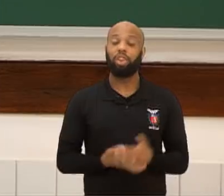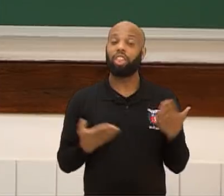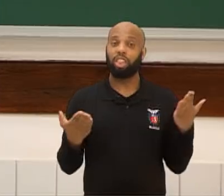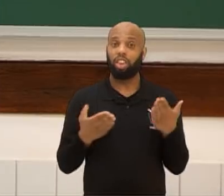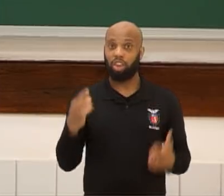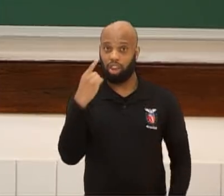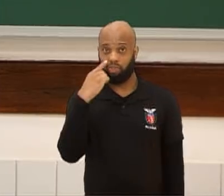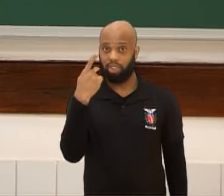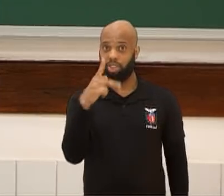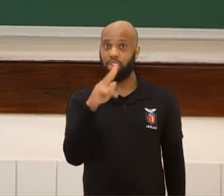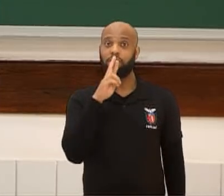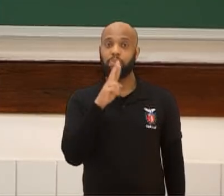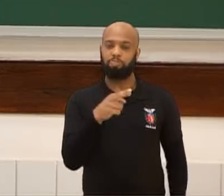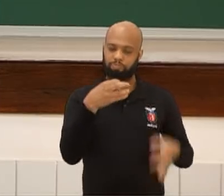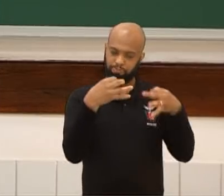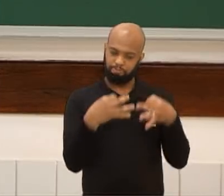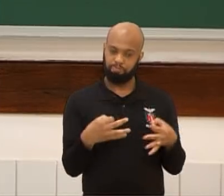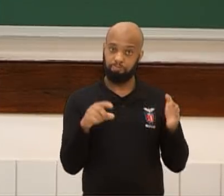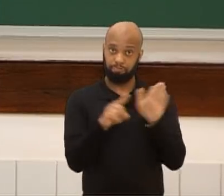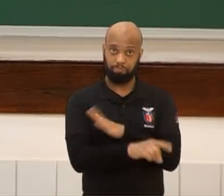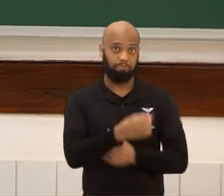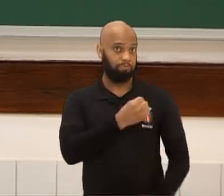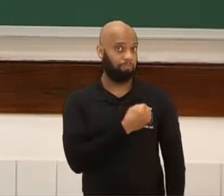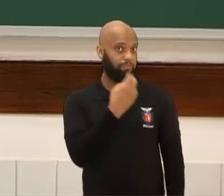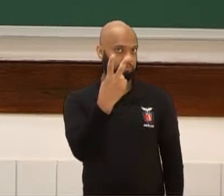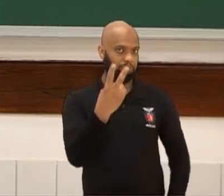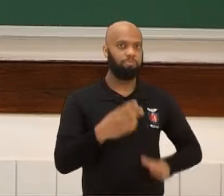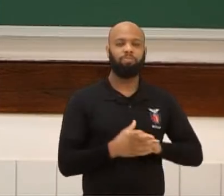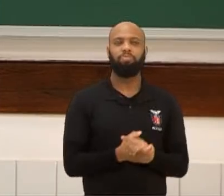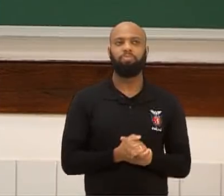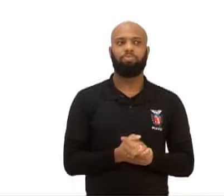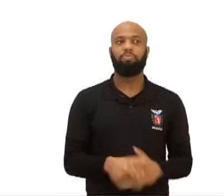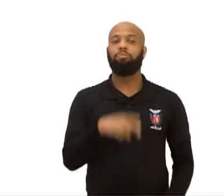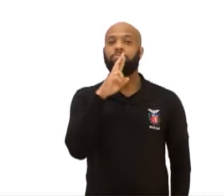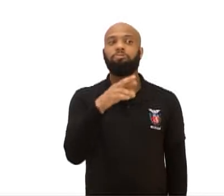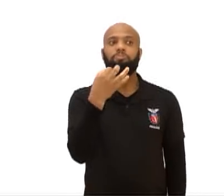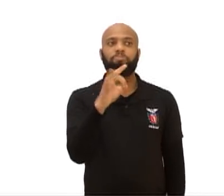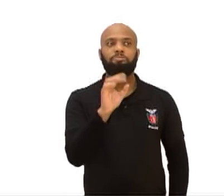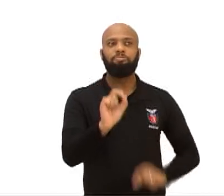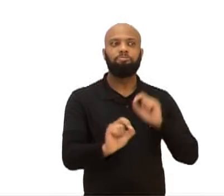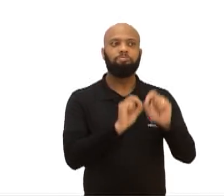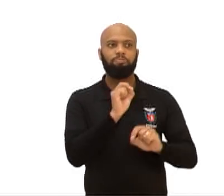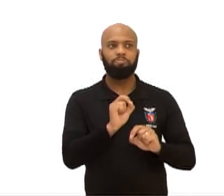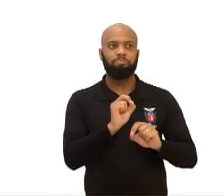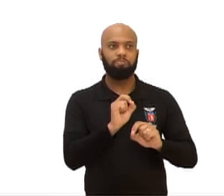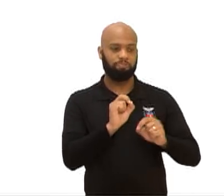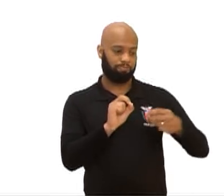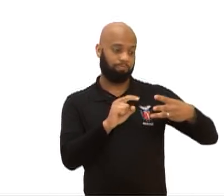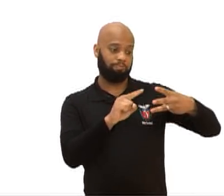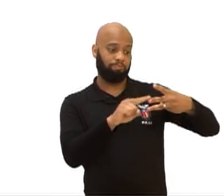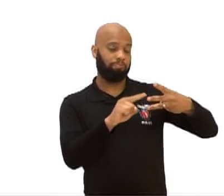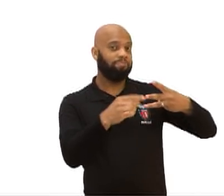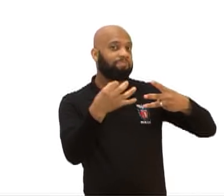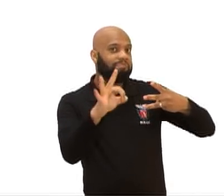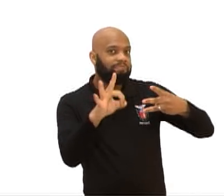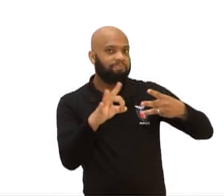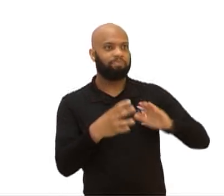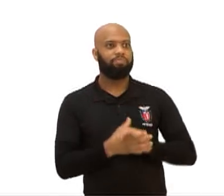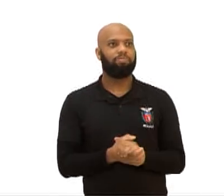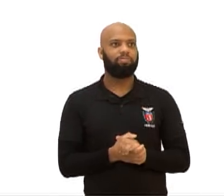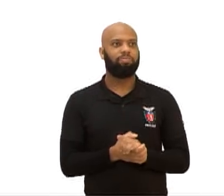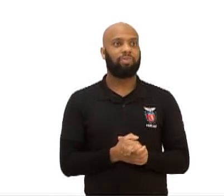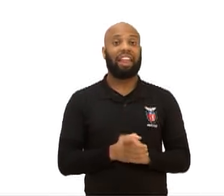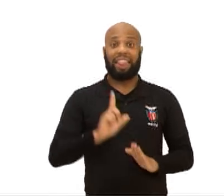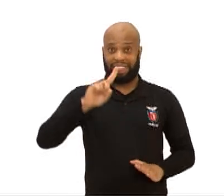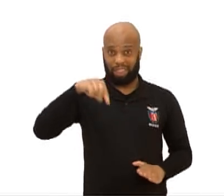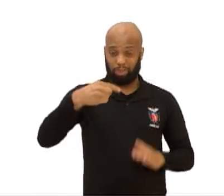Vamos conferir a resposta do nosso quiz de número 2? A alternativa correta é a segunda alternativa, que